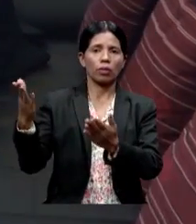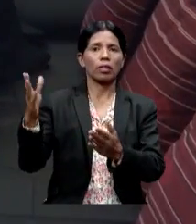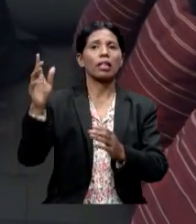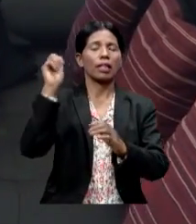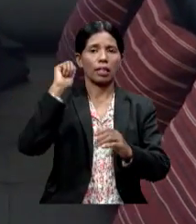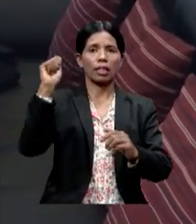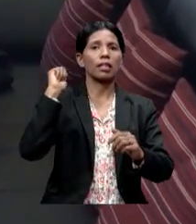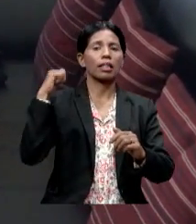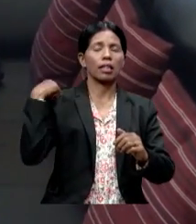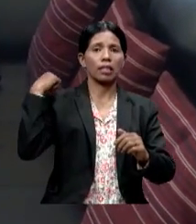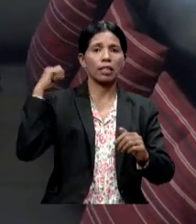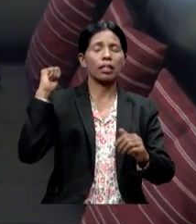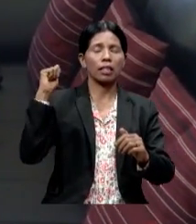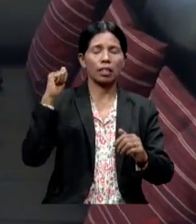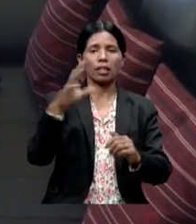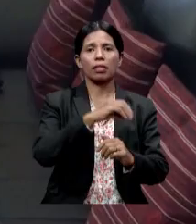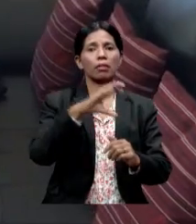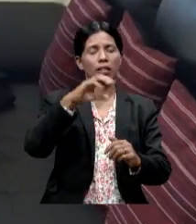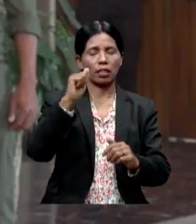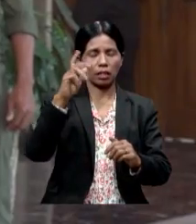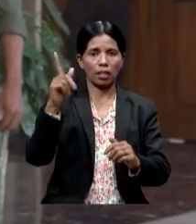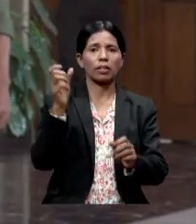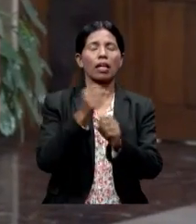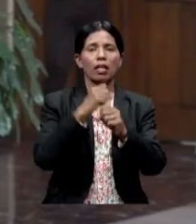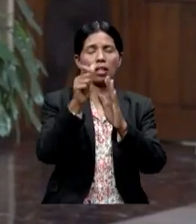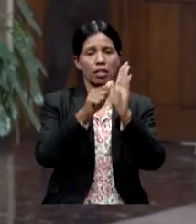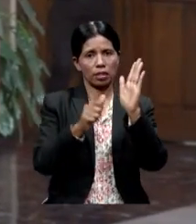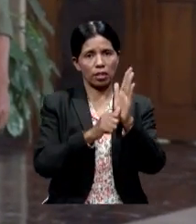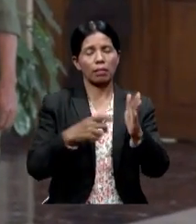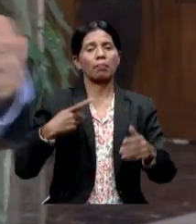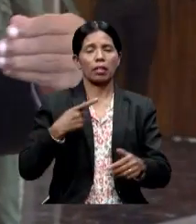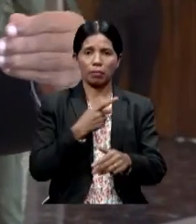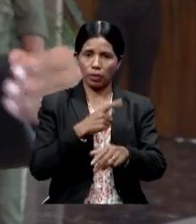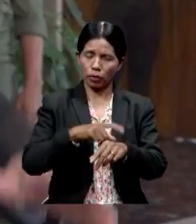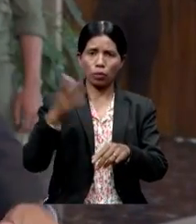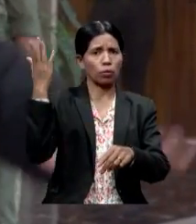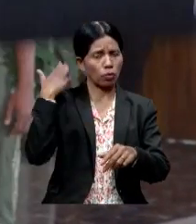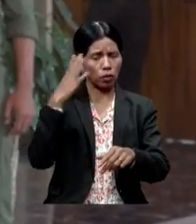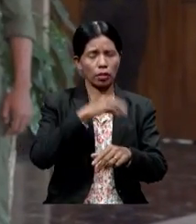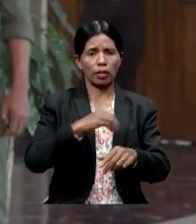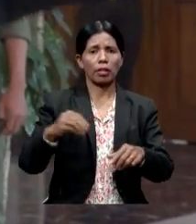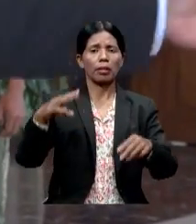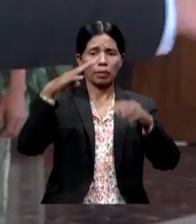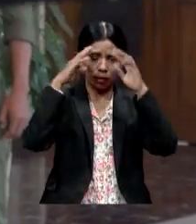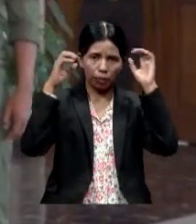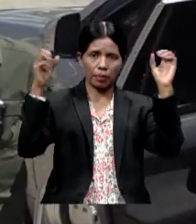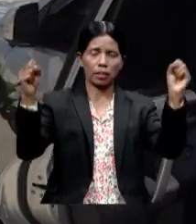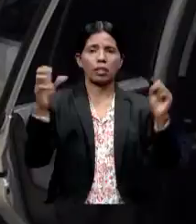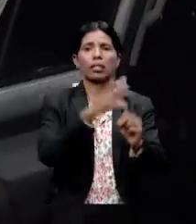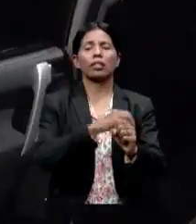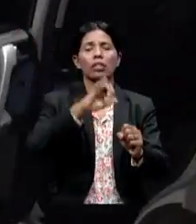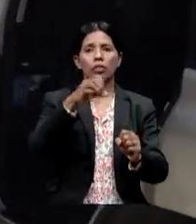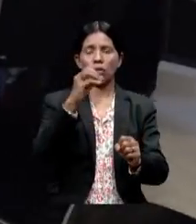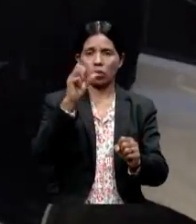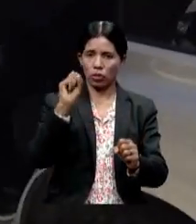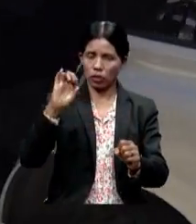de Belehalo Azenda para eleição e a plenária. Antes de mandato, o governo da UALU propõe ex-procurador-geral da República, José Ximenes,